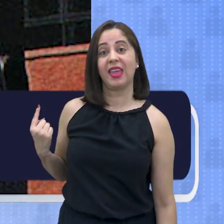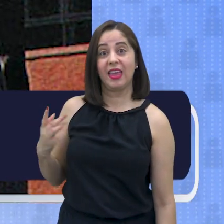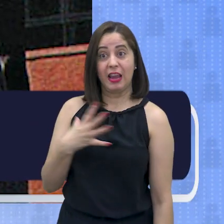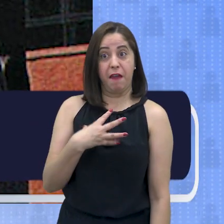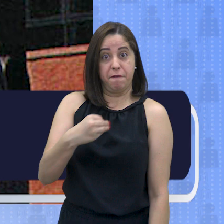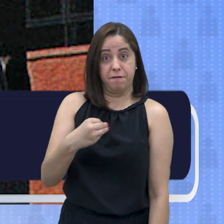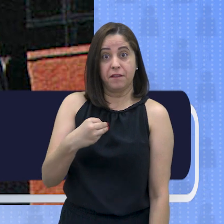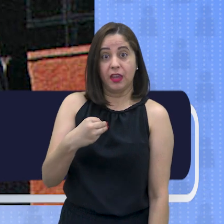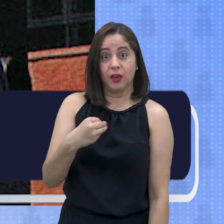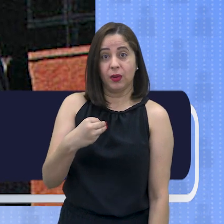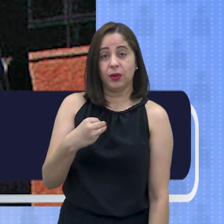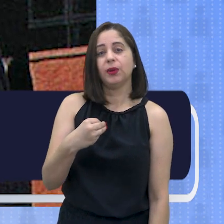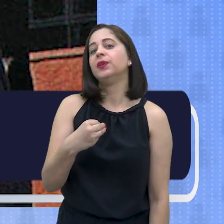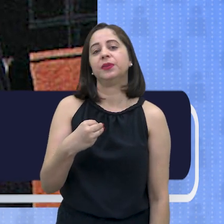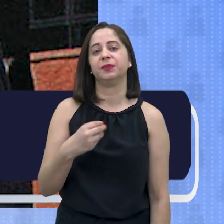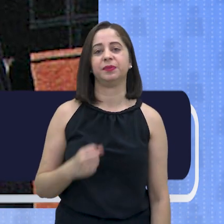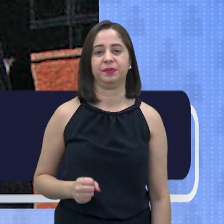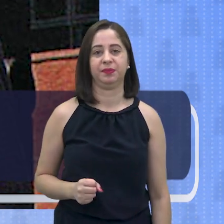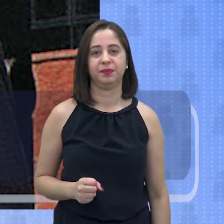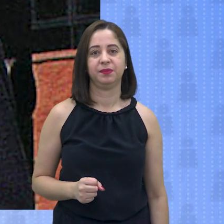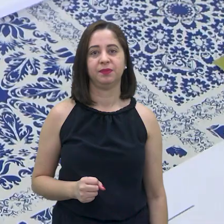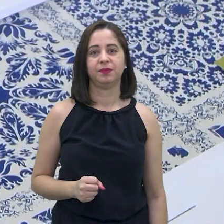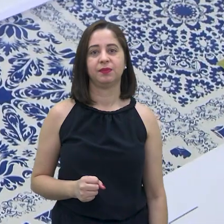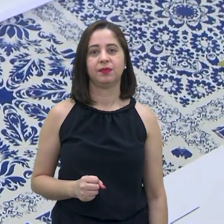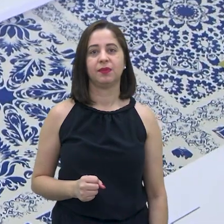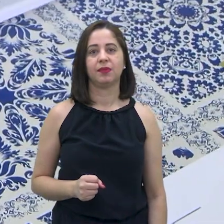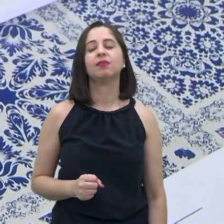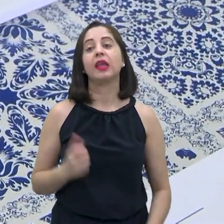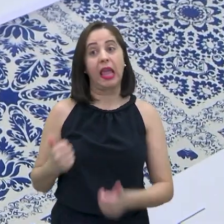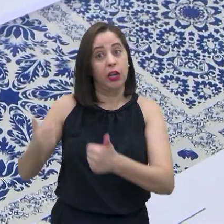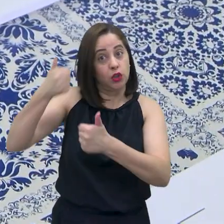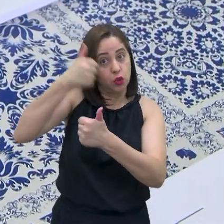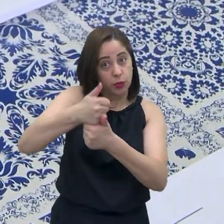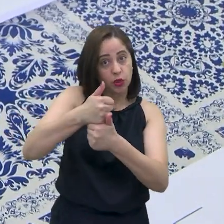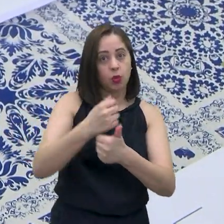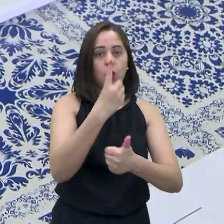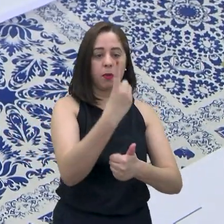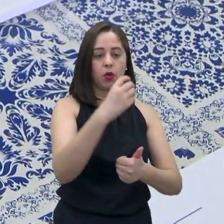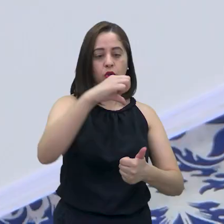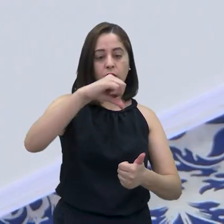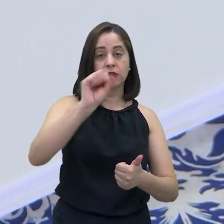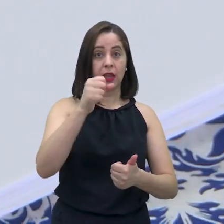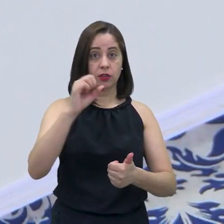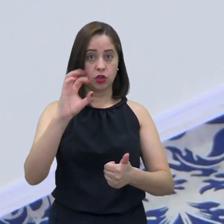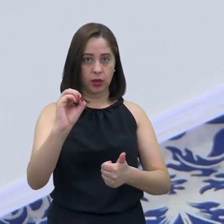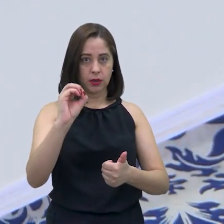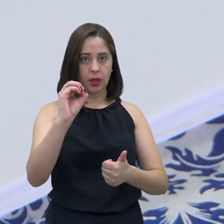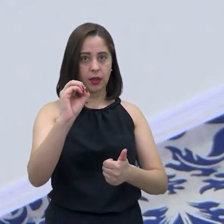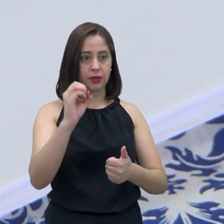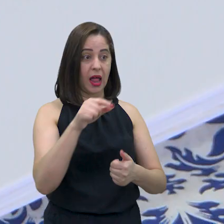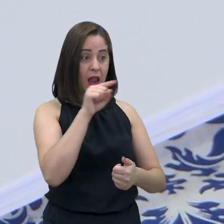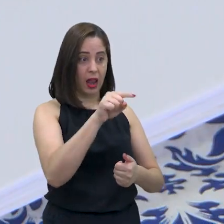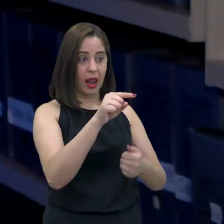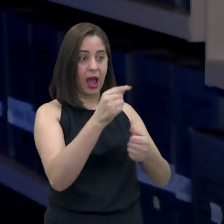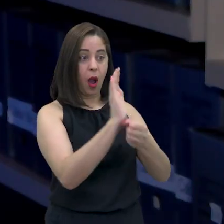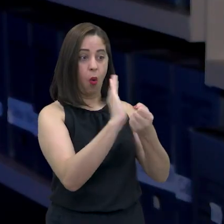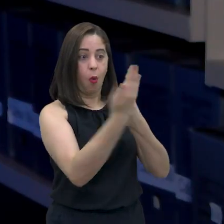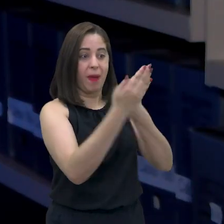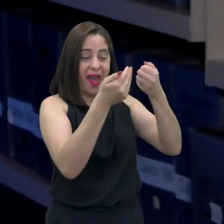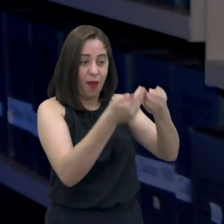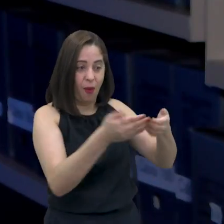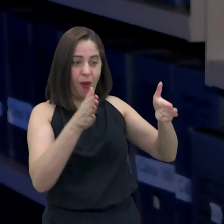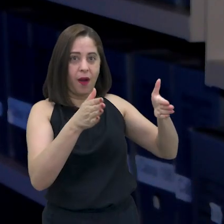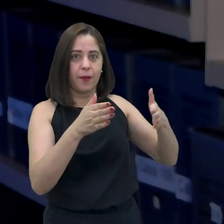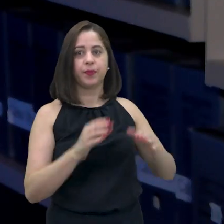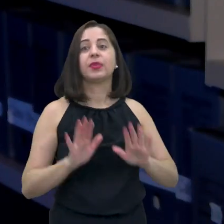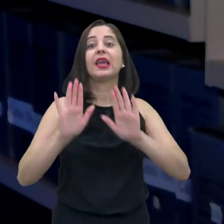obras ficou por conta do filho tsukasa shishima e na década de 1980 o loteamento foi inaugurado então